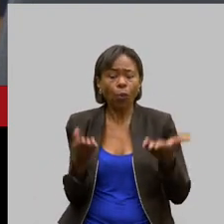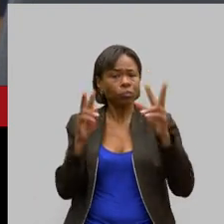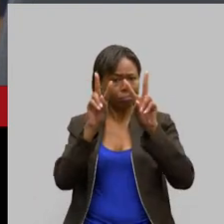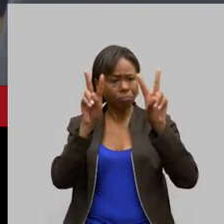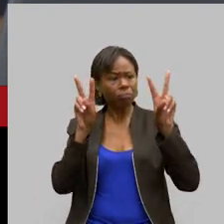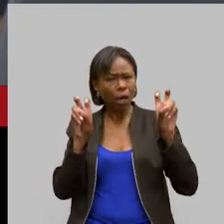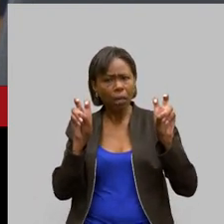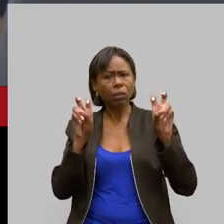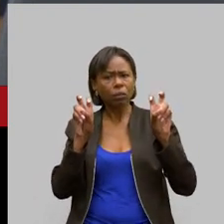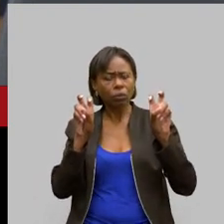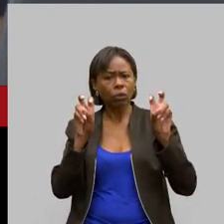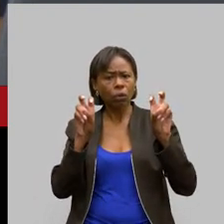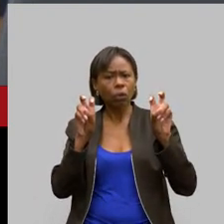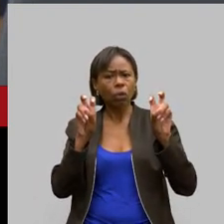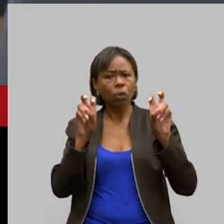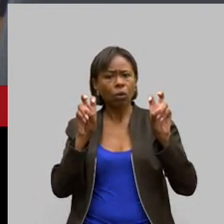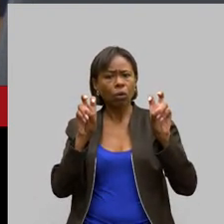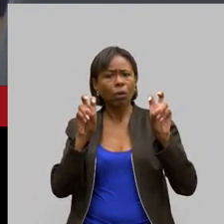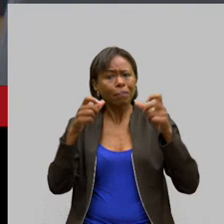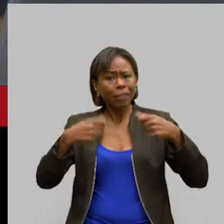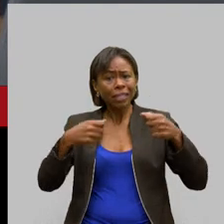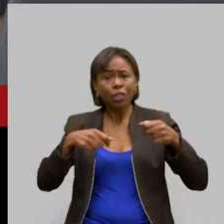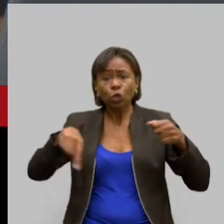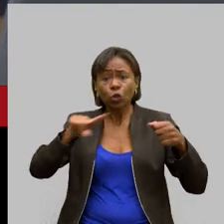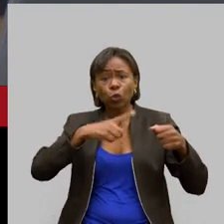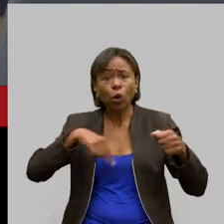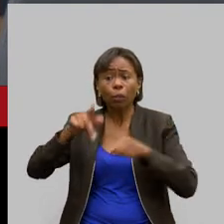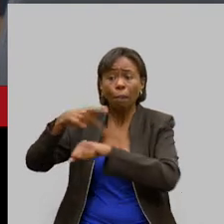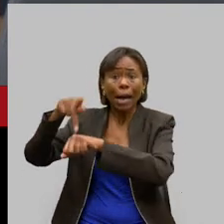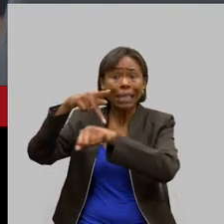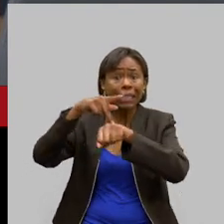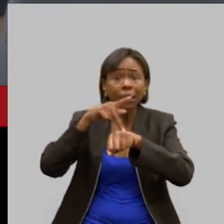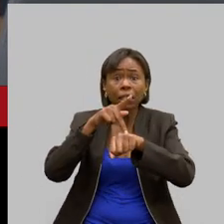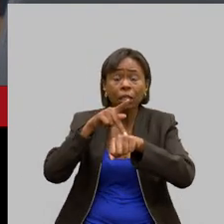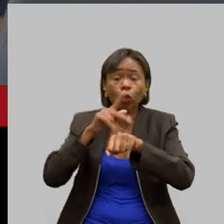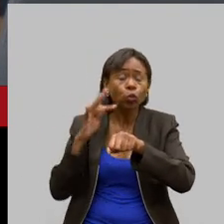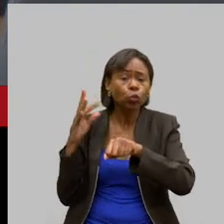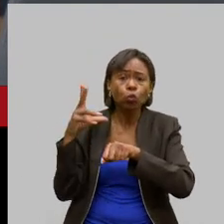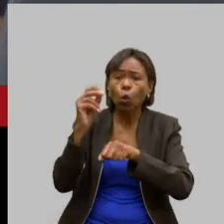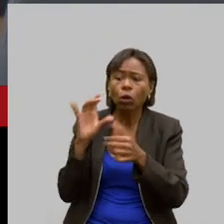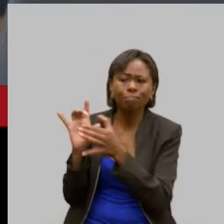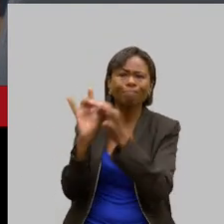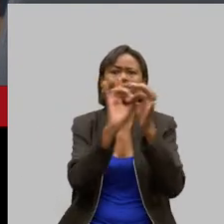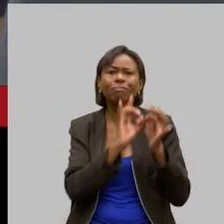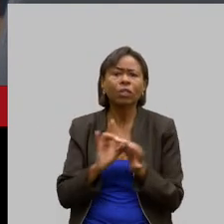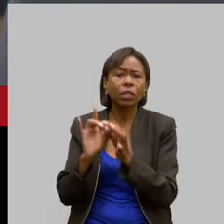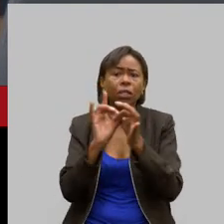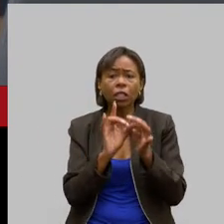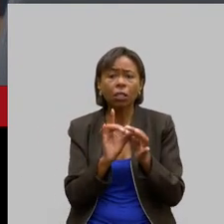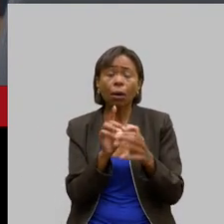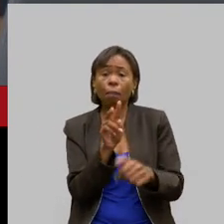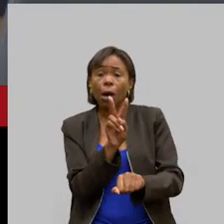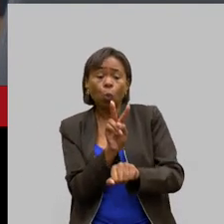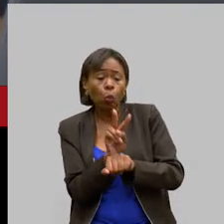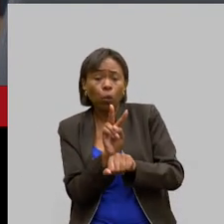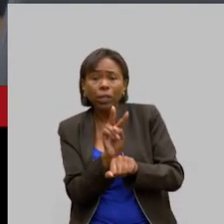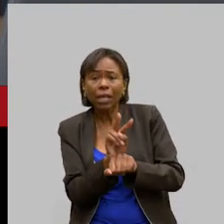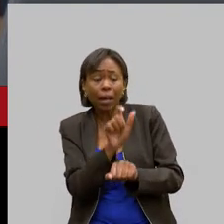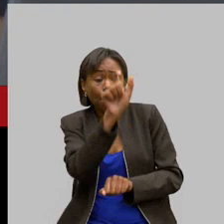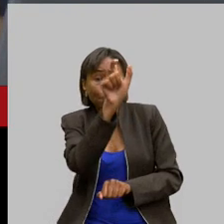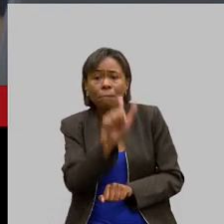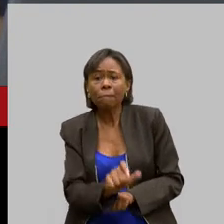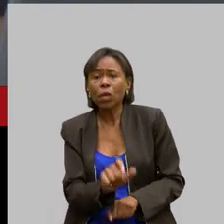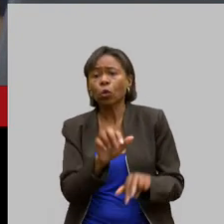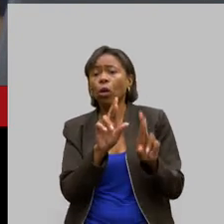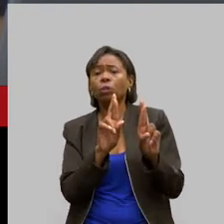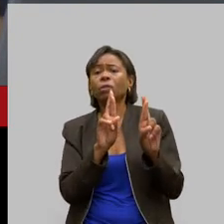e E unir o país pra gente cuidar das pessoas que cuidam para cuidar das pessoas que têm algum deficiência ou neuro